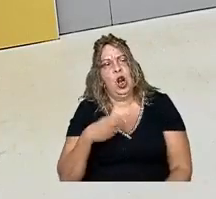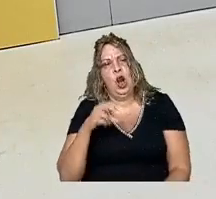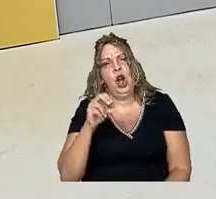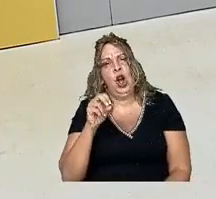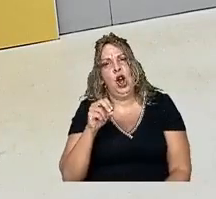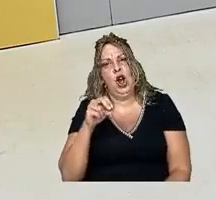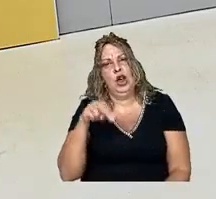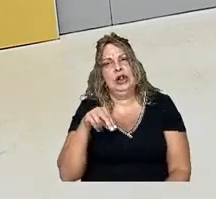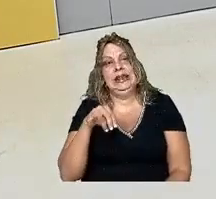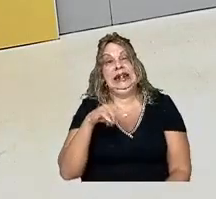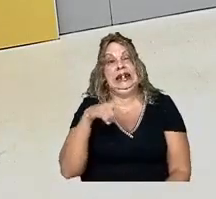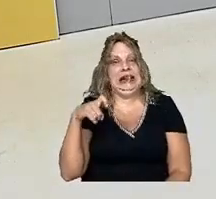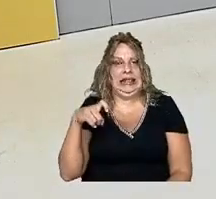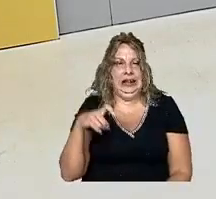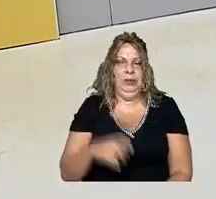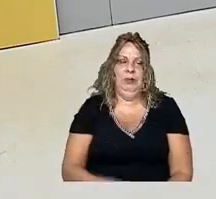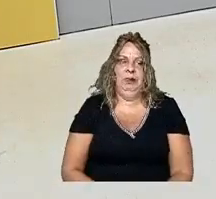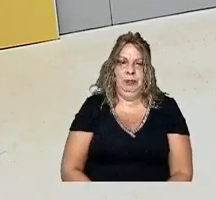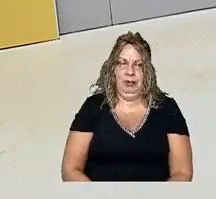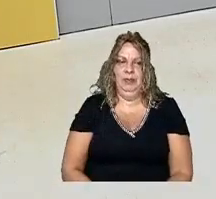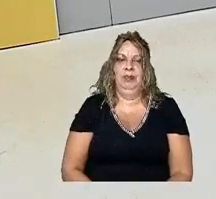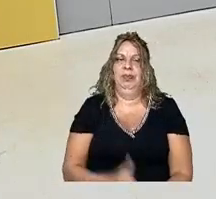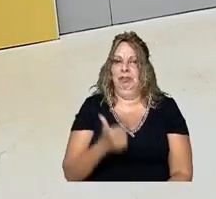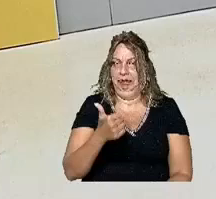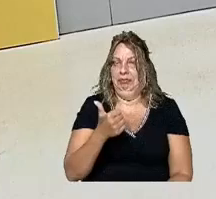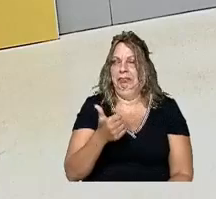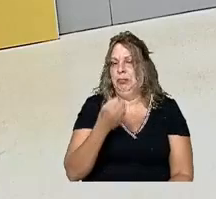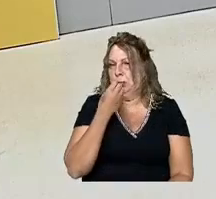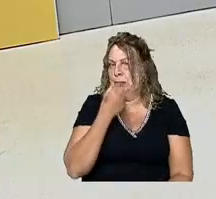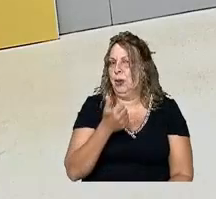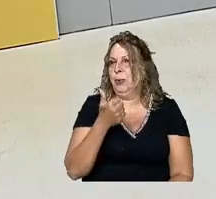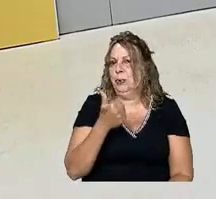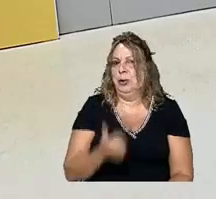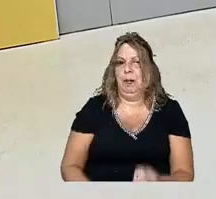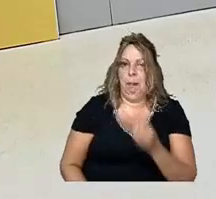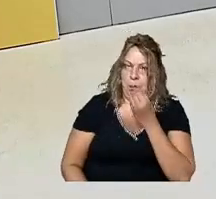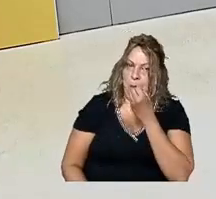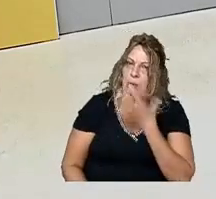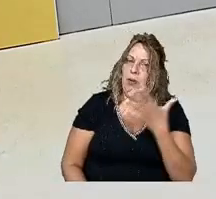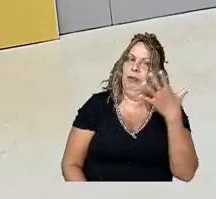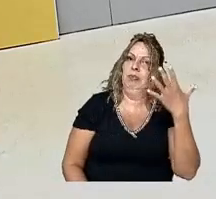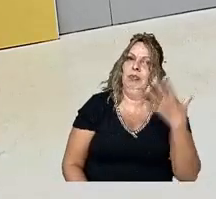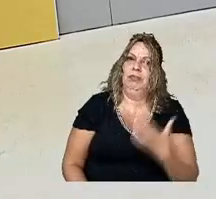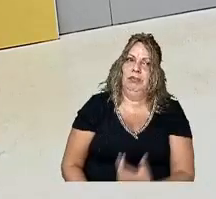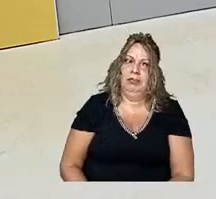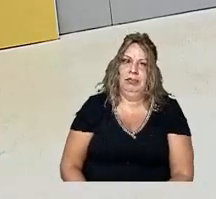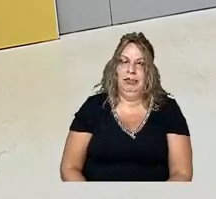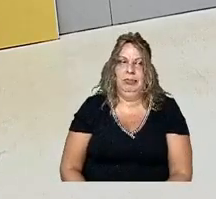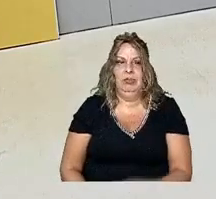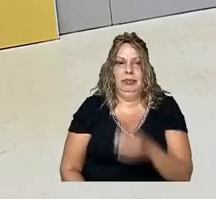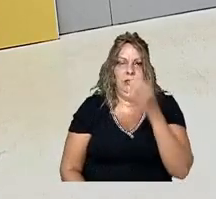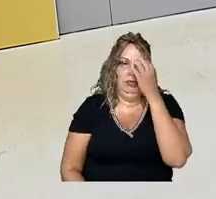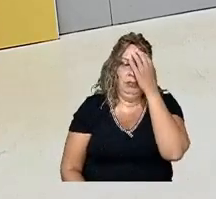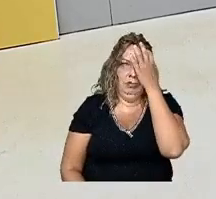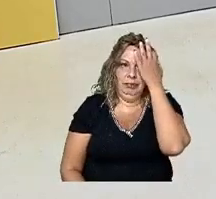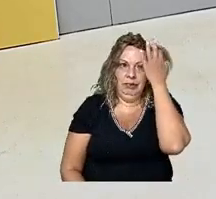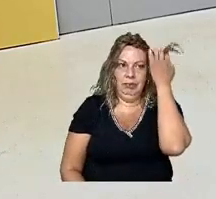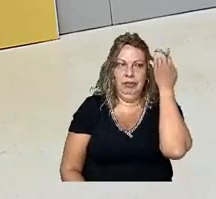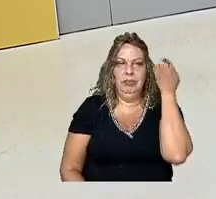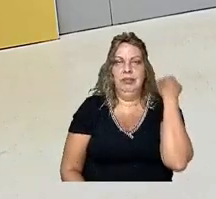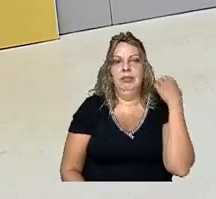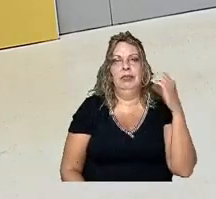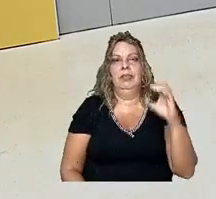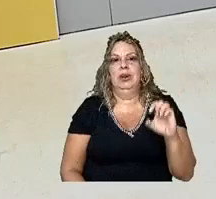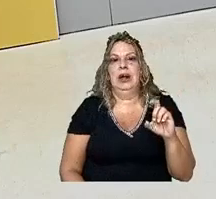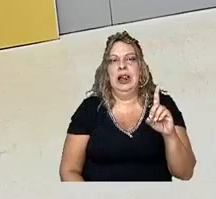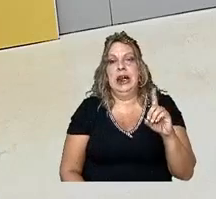É Onix? É Onix. Ah, então tá bom. Tá bom demais, viu? Ô, compadre, ó. O Edson agradecendo aqui porque a